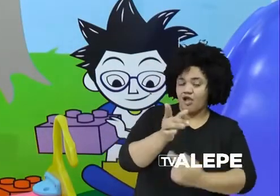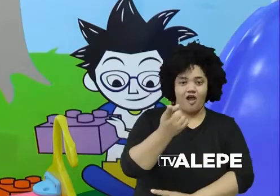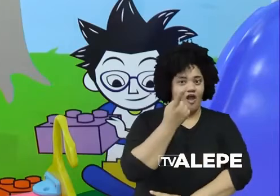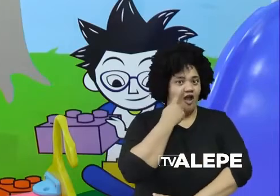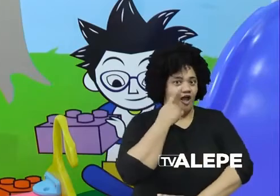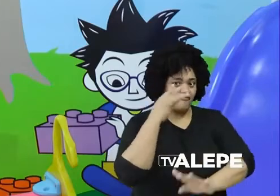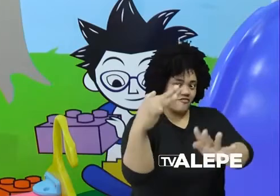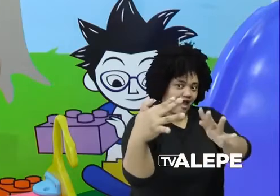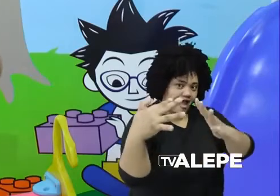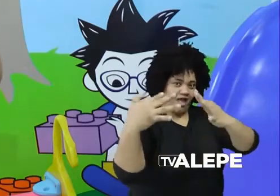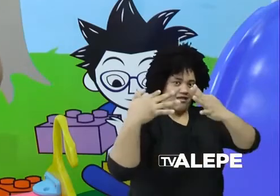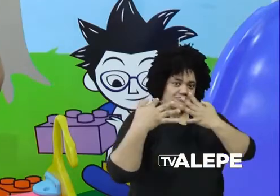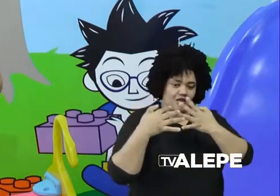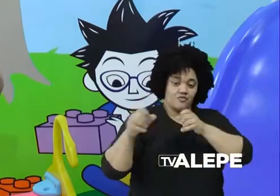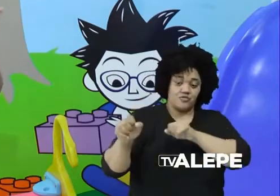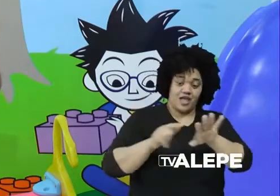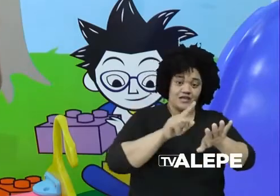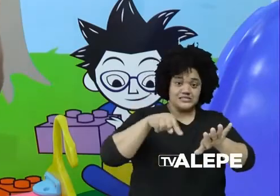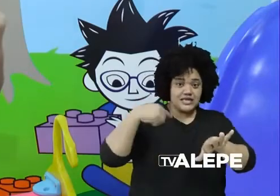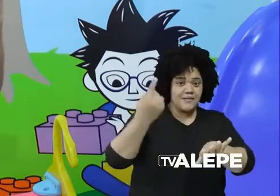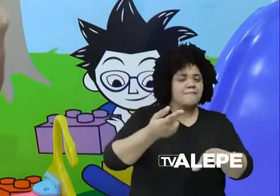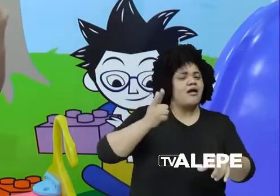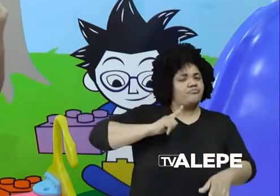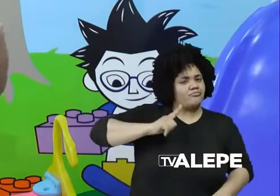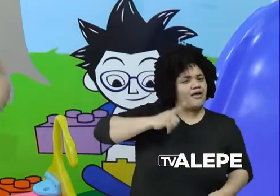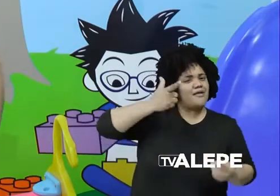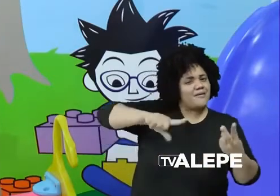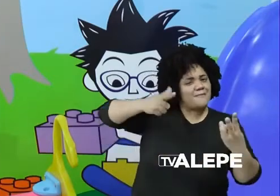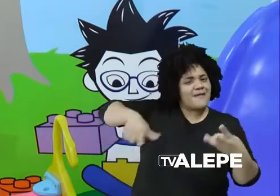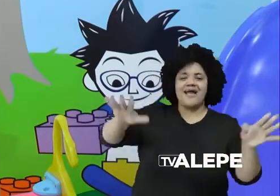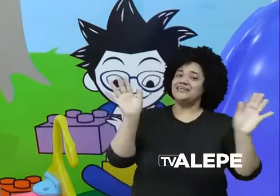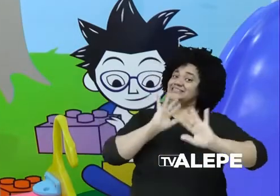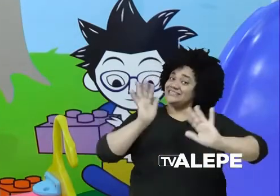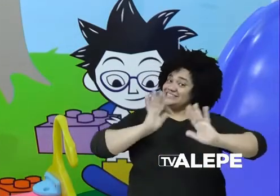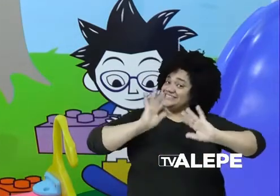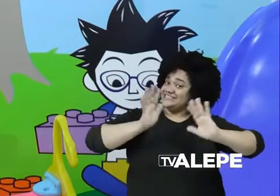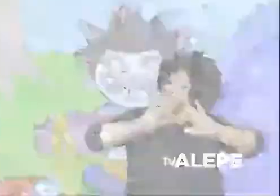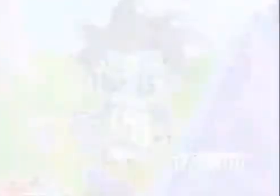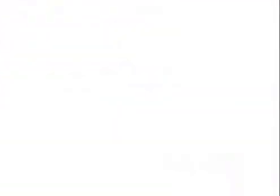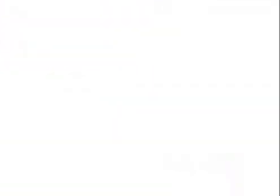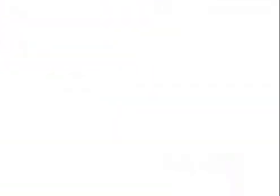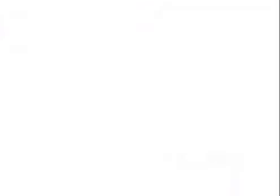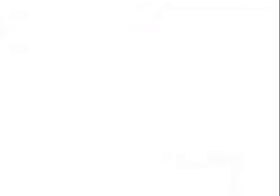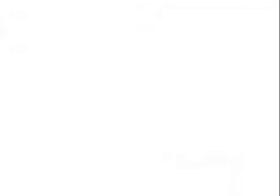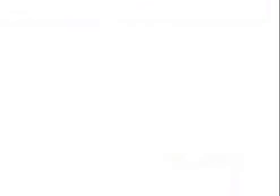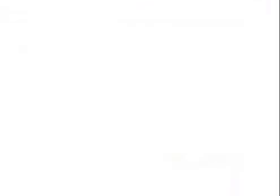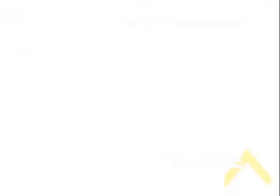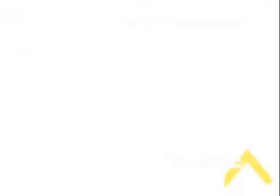Fiquem ligadinhos que na próxima semana tem muito mais! Tchau, tchau!